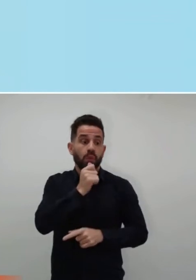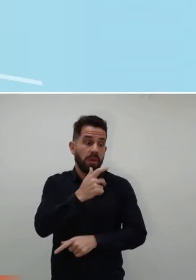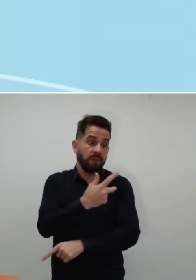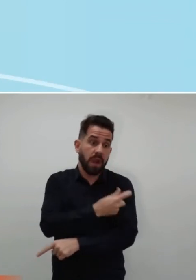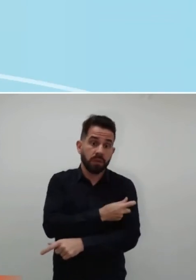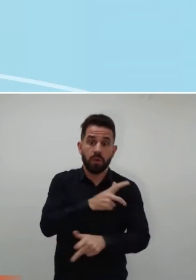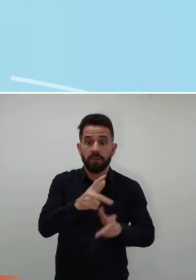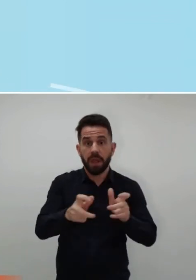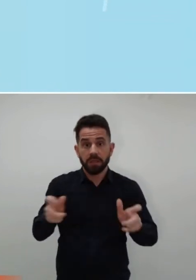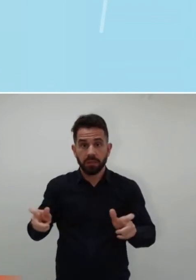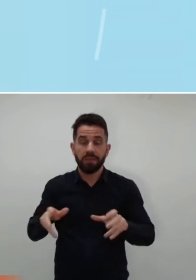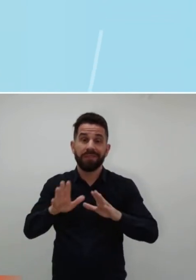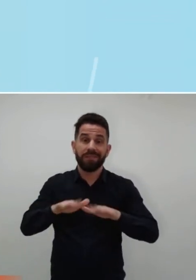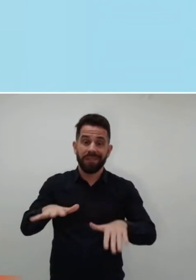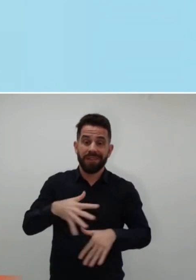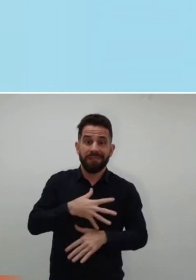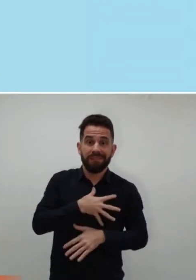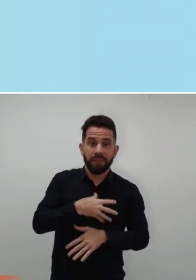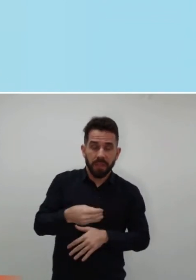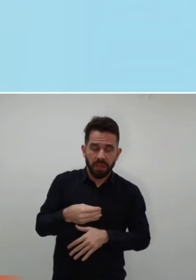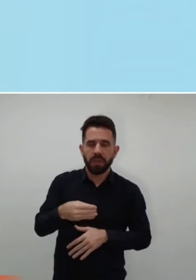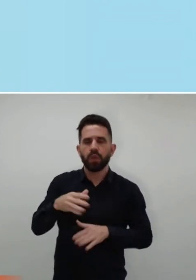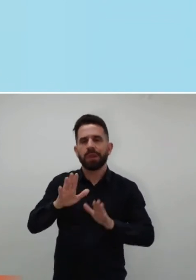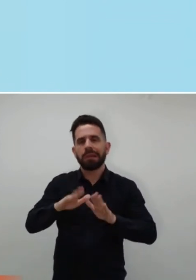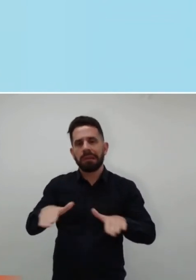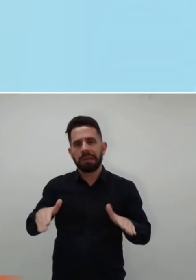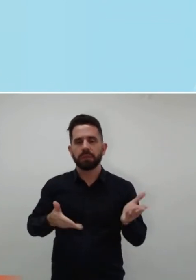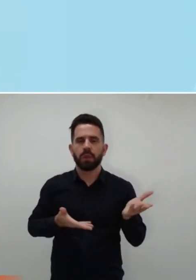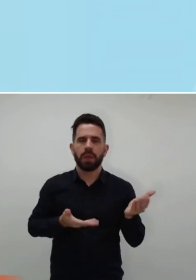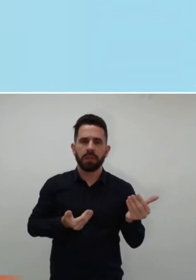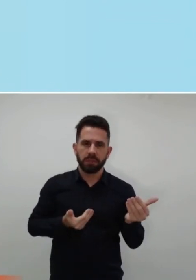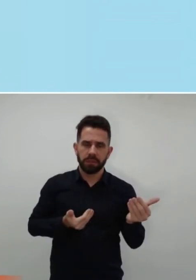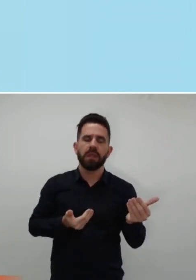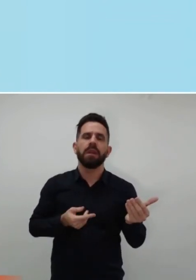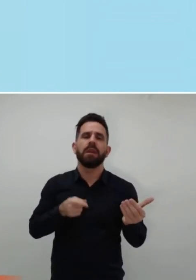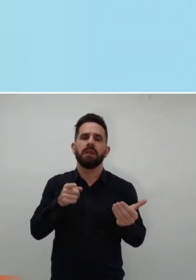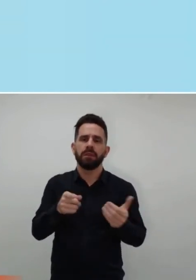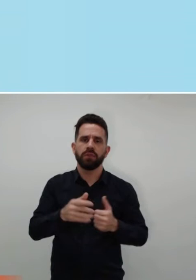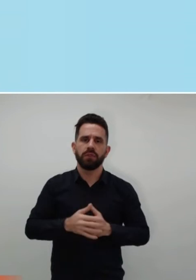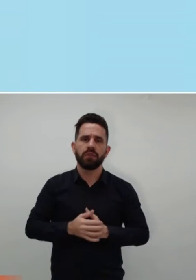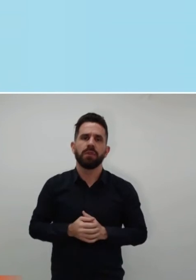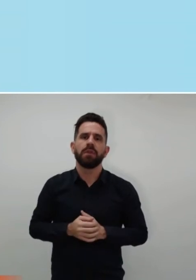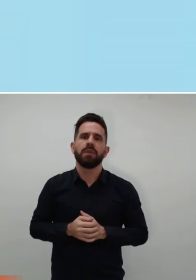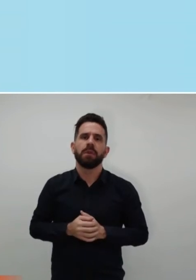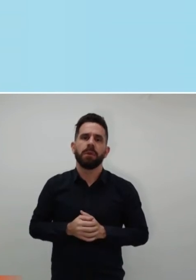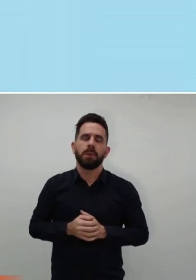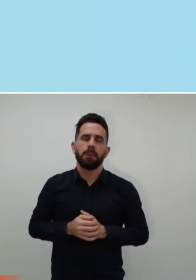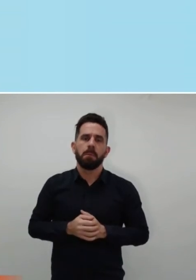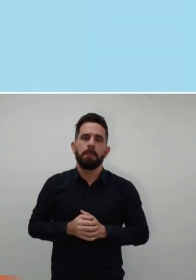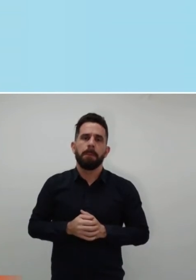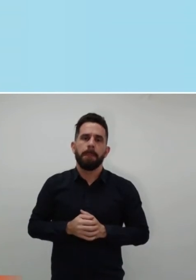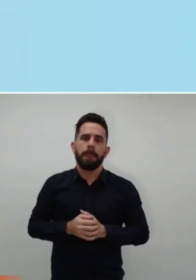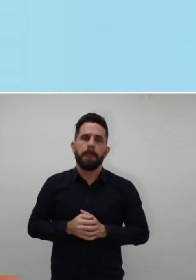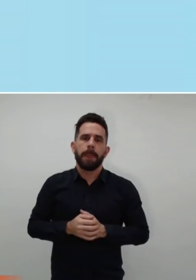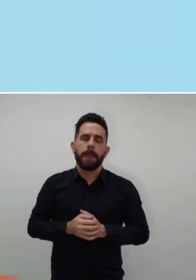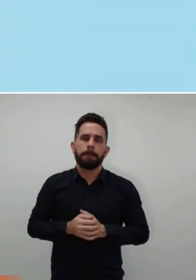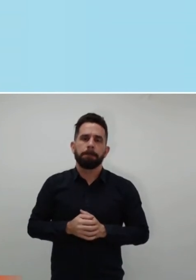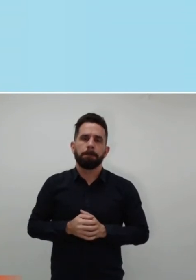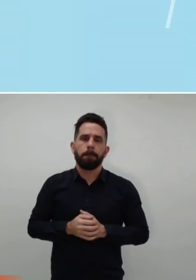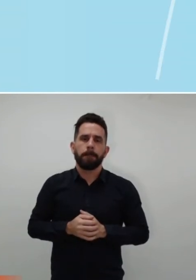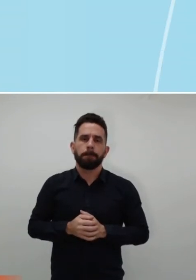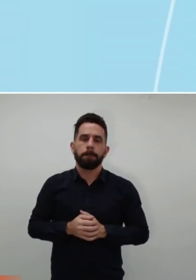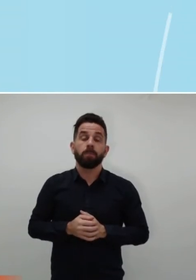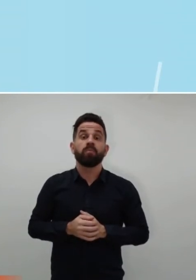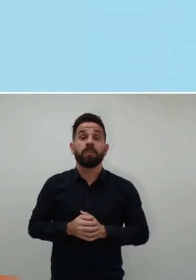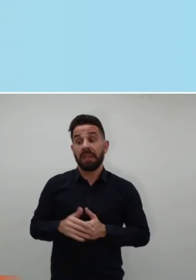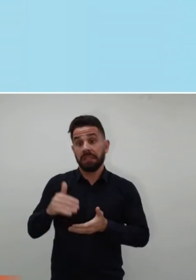filhos, né? Crianças e adolescentes. Tem uma relação muito grande com a notícia que eu acabei de dar. A Secretaria Estadual